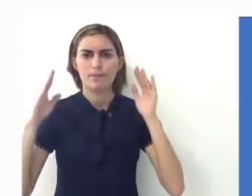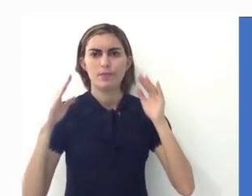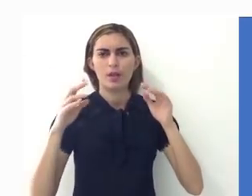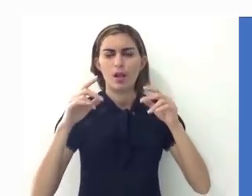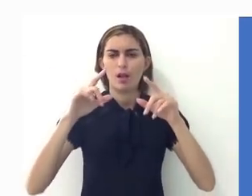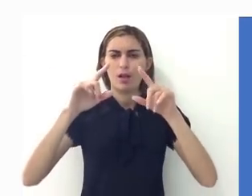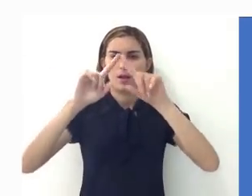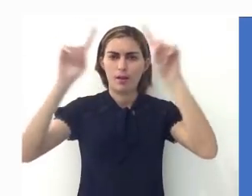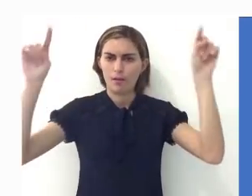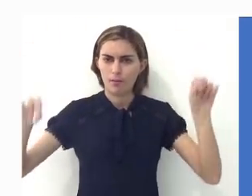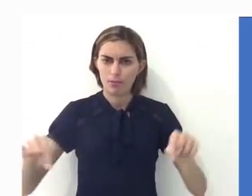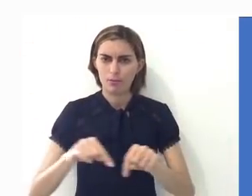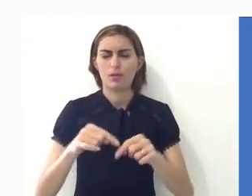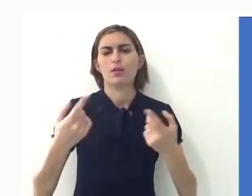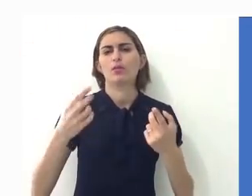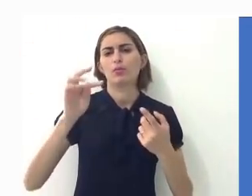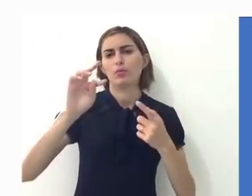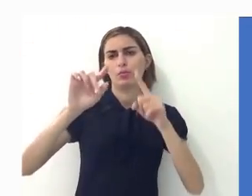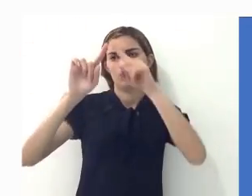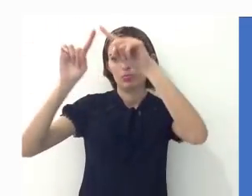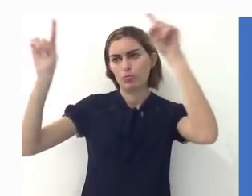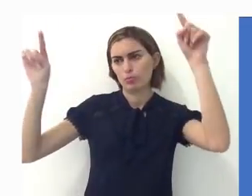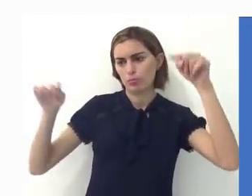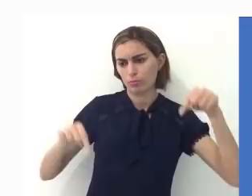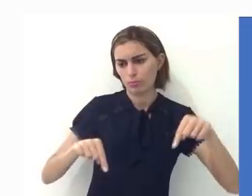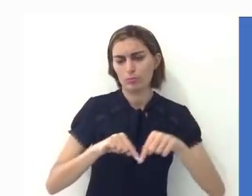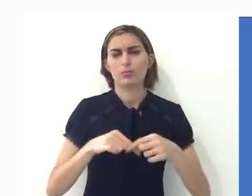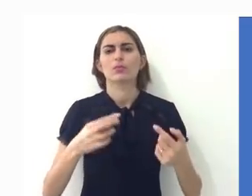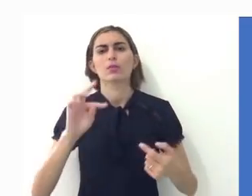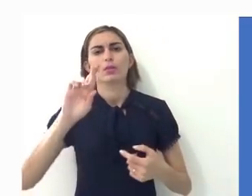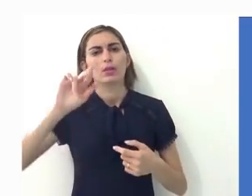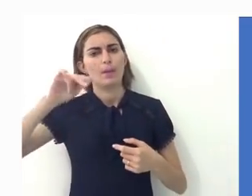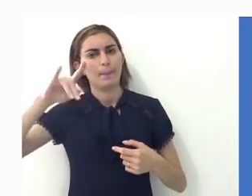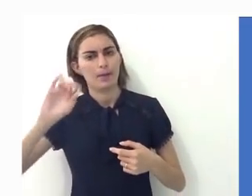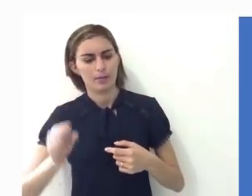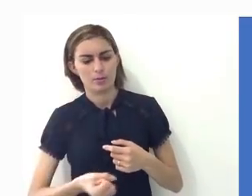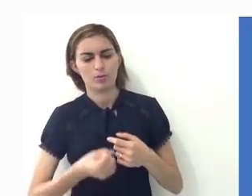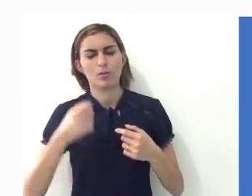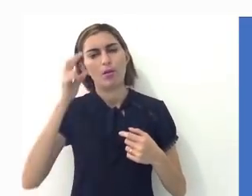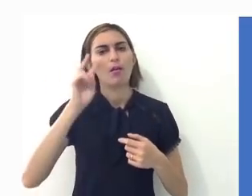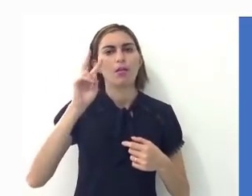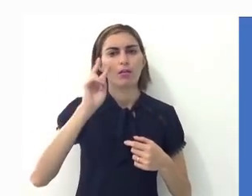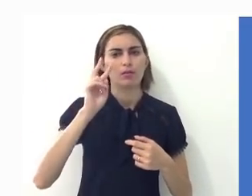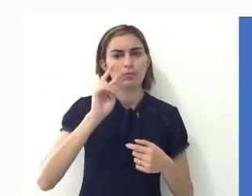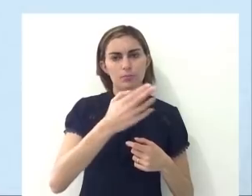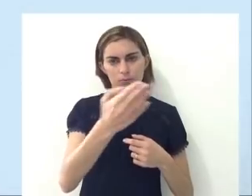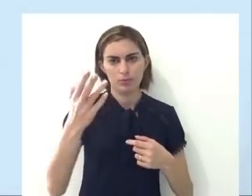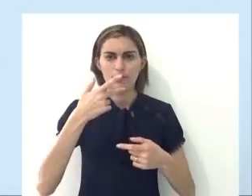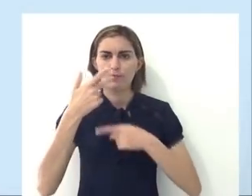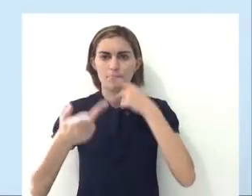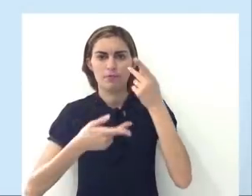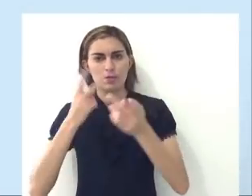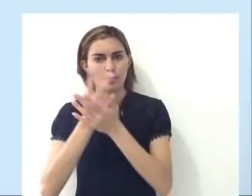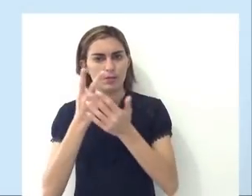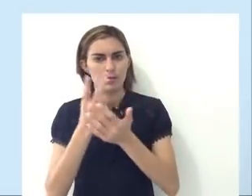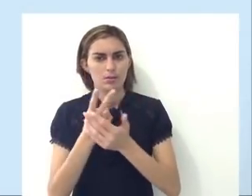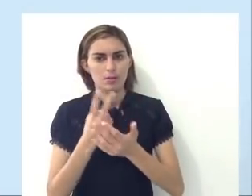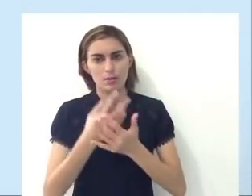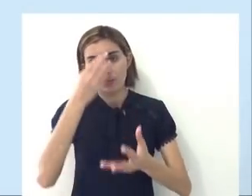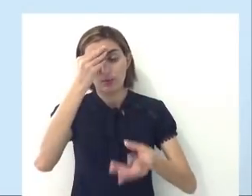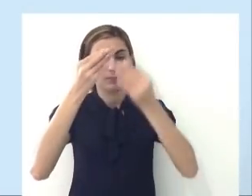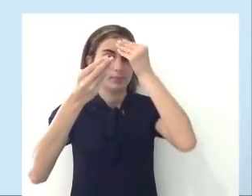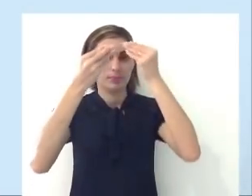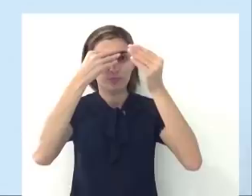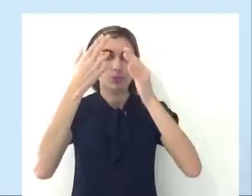faces laterais retângulos e trapézios. Esses trapézios, cuidado, são isósceles. Lembra que eu disse de